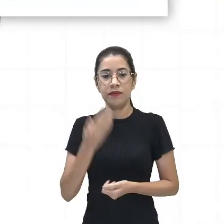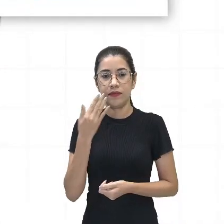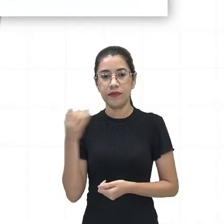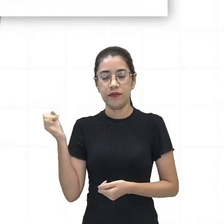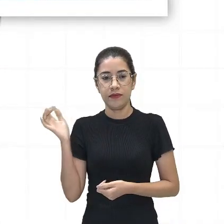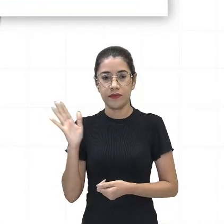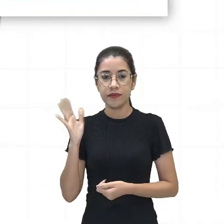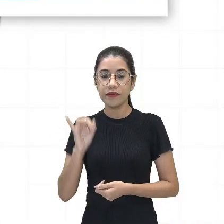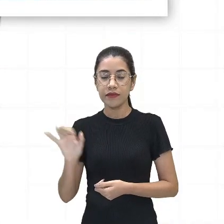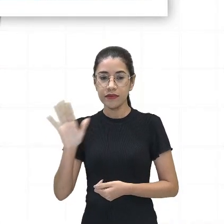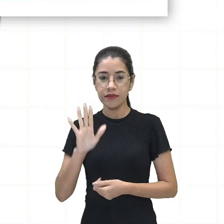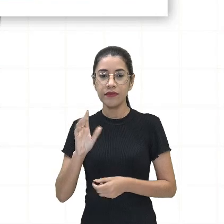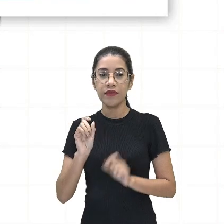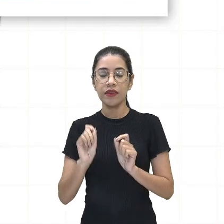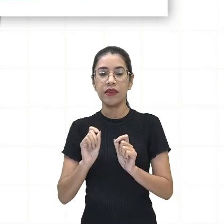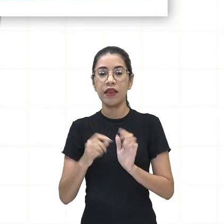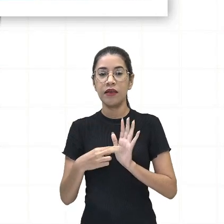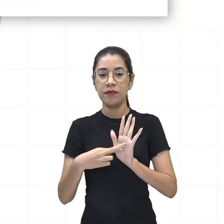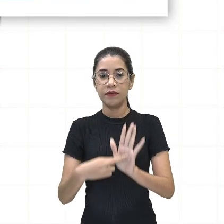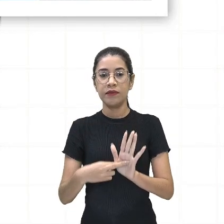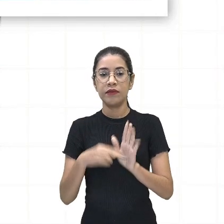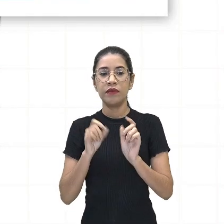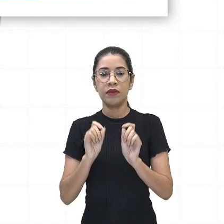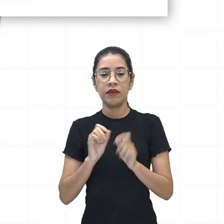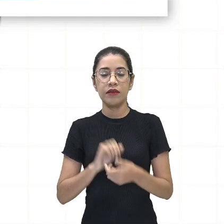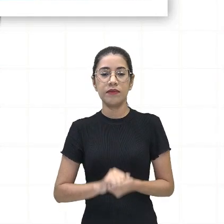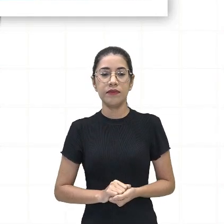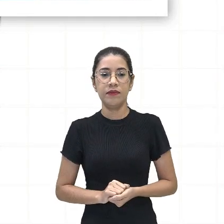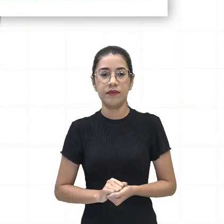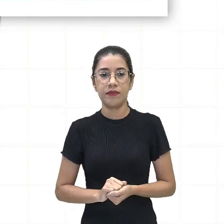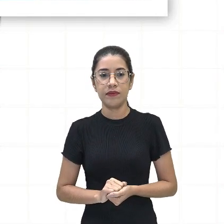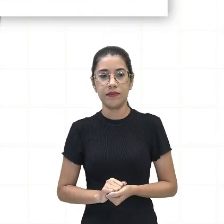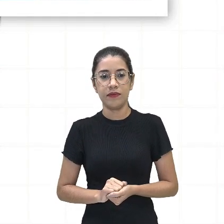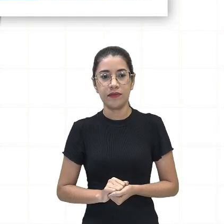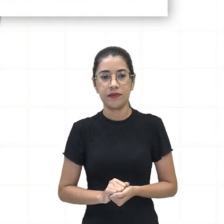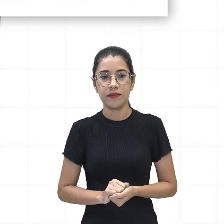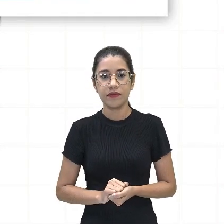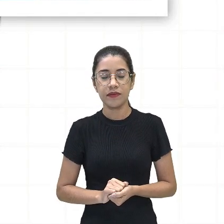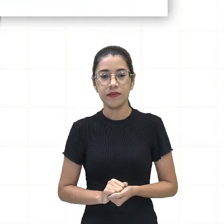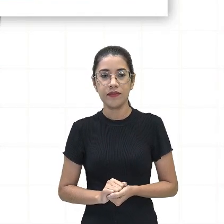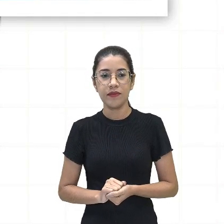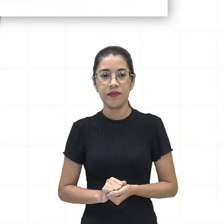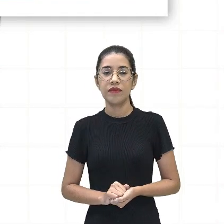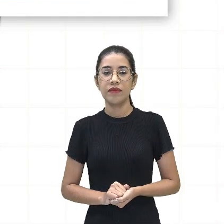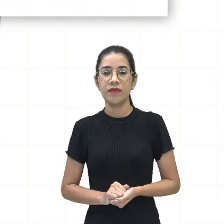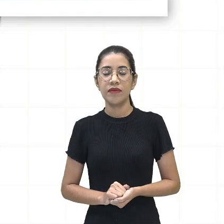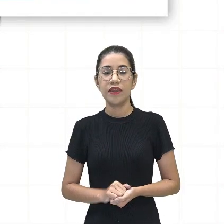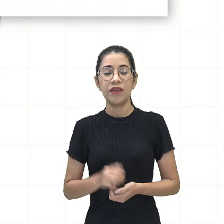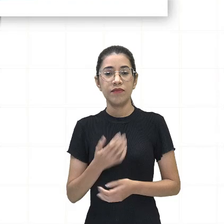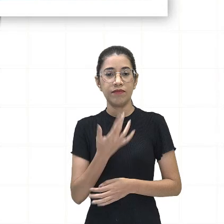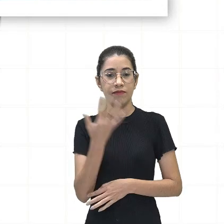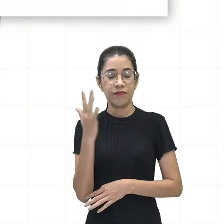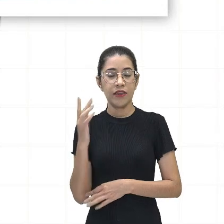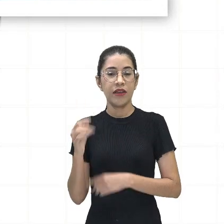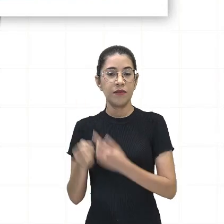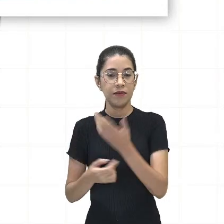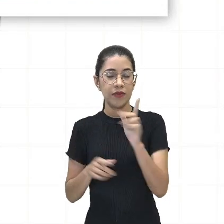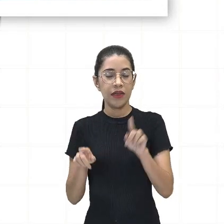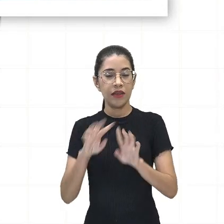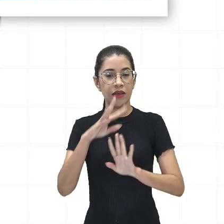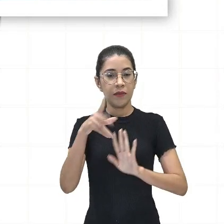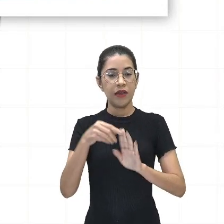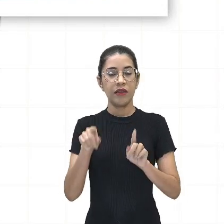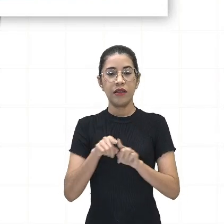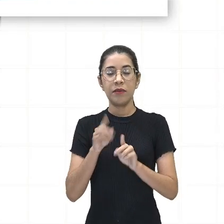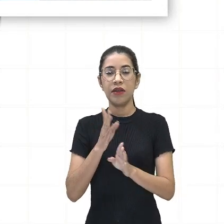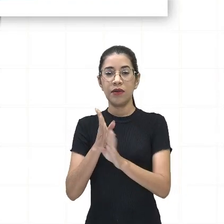olhada um pouquinho aí nessas imagens que retratam, né? A presença da floresta amazônica, onde a gente vai encontrar